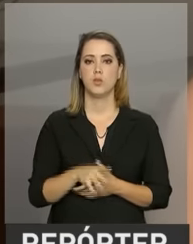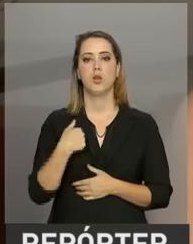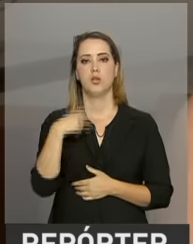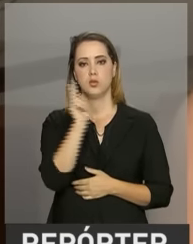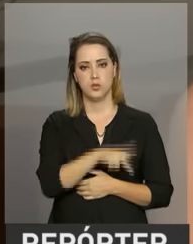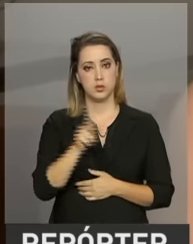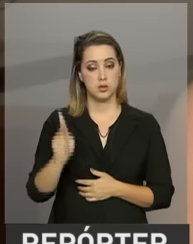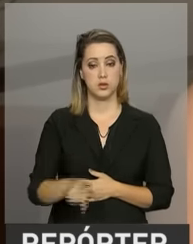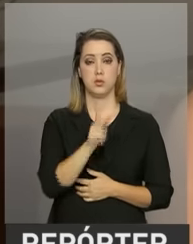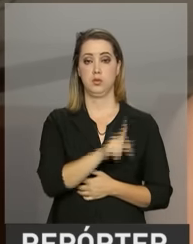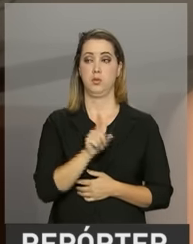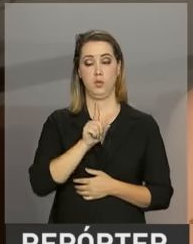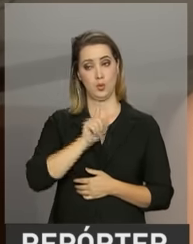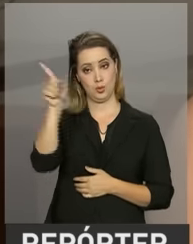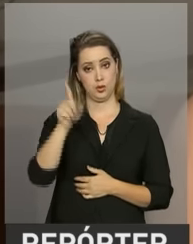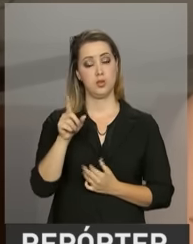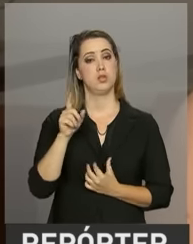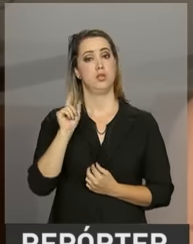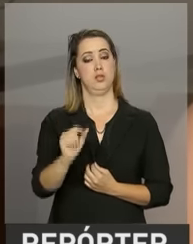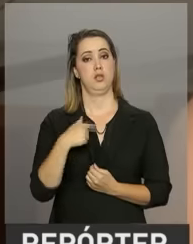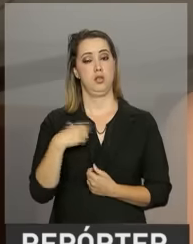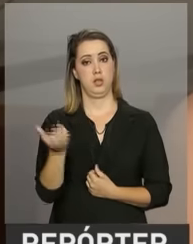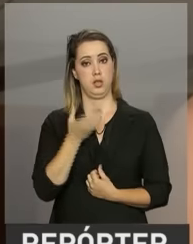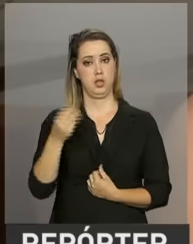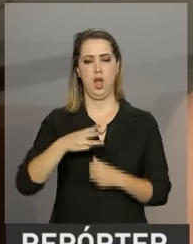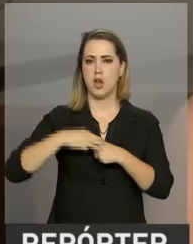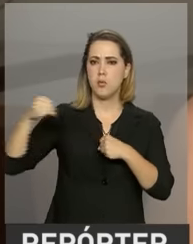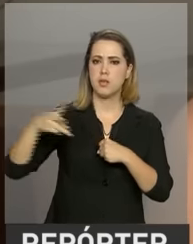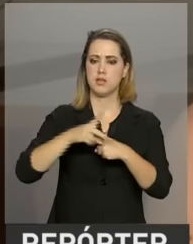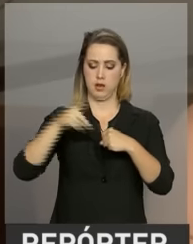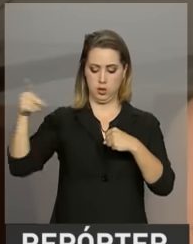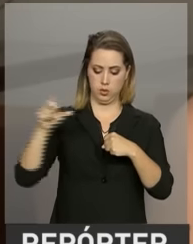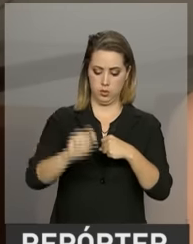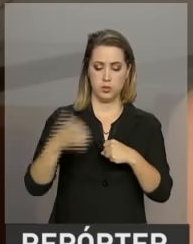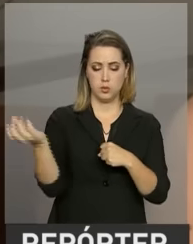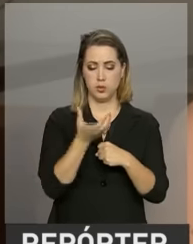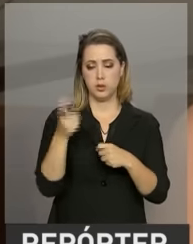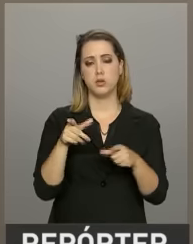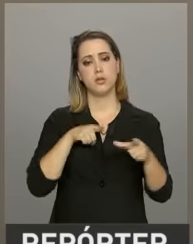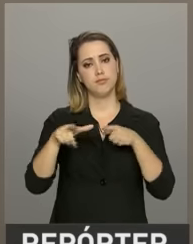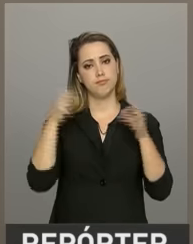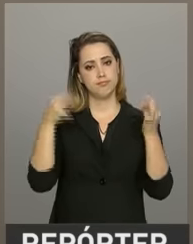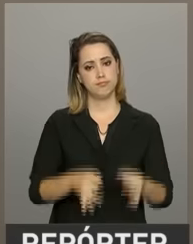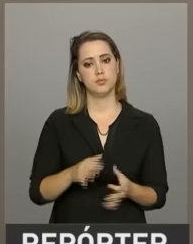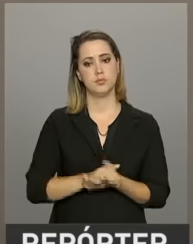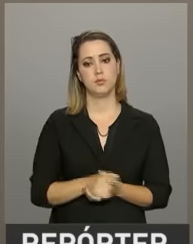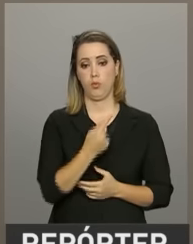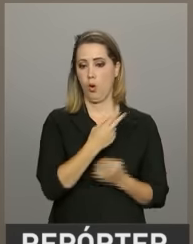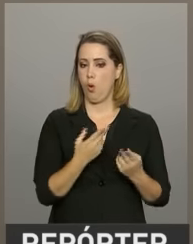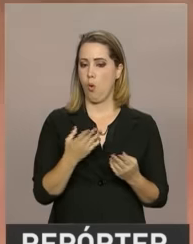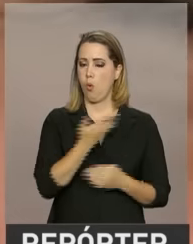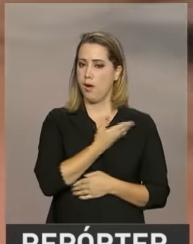professora efetiva de lá né mas quero conseguir meu mestrado meu doutorado e ser uma profissional boa o colega de classe